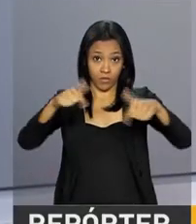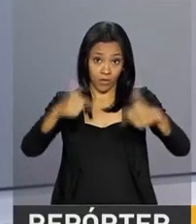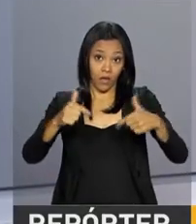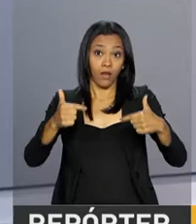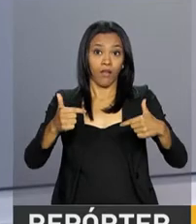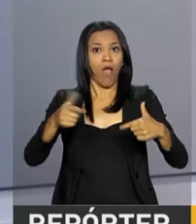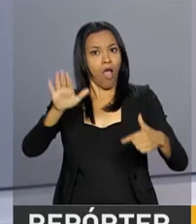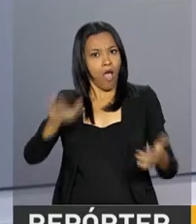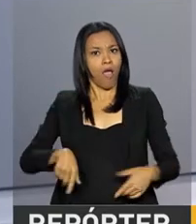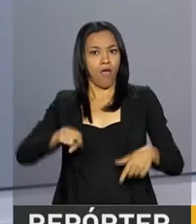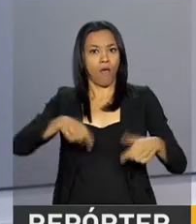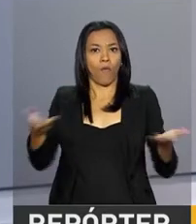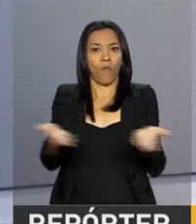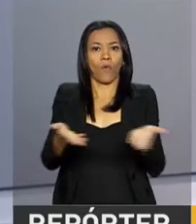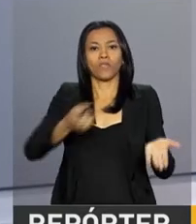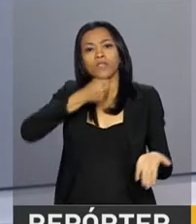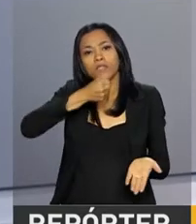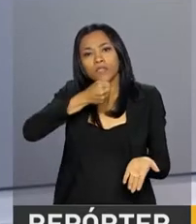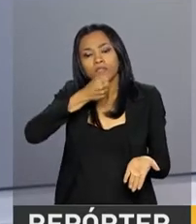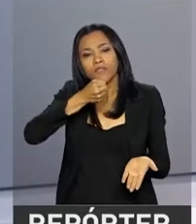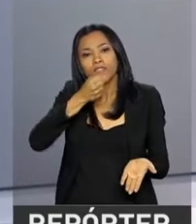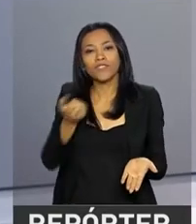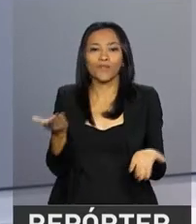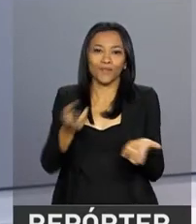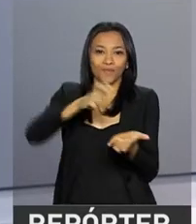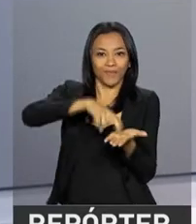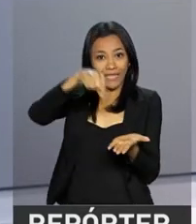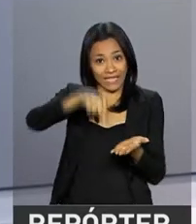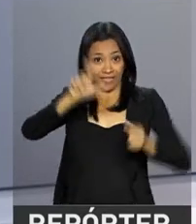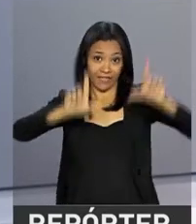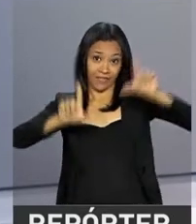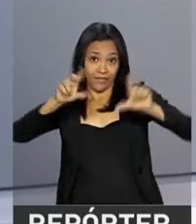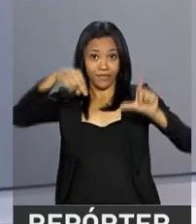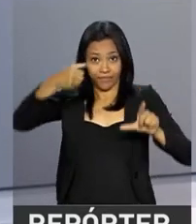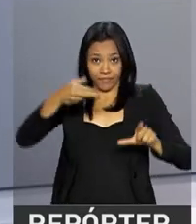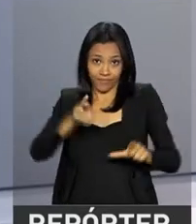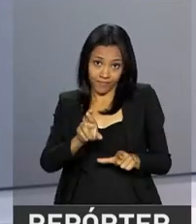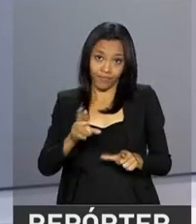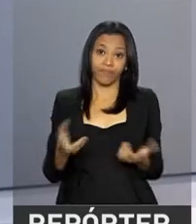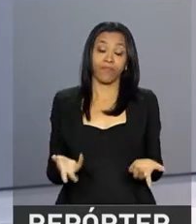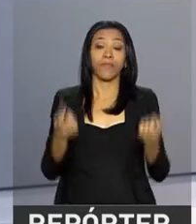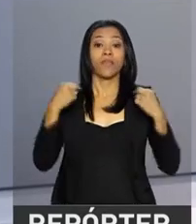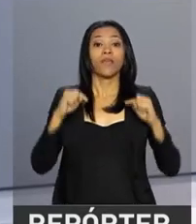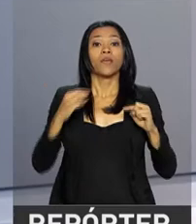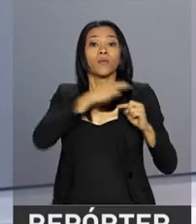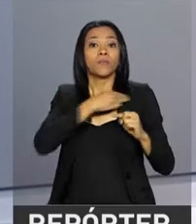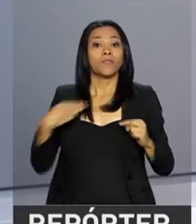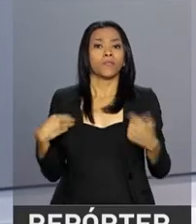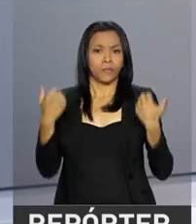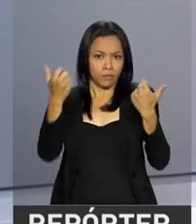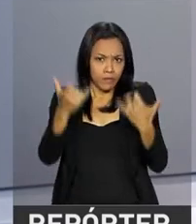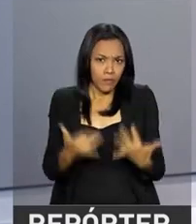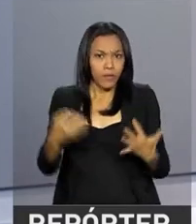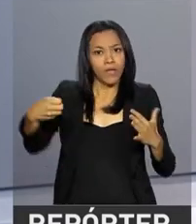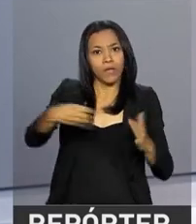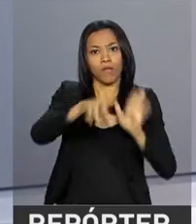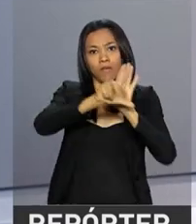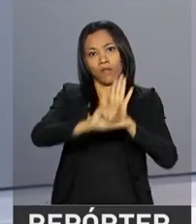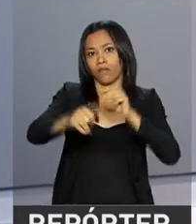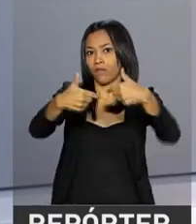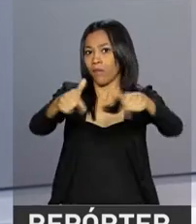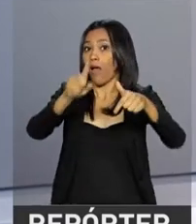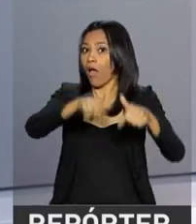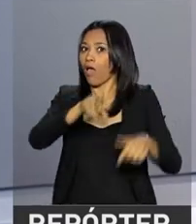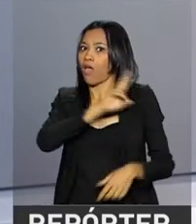foi o entrevistado de hoje do programa por dentro do governo aqui da nbr o ministro destacou que a nova lei trabalhista é